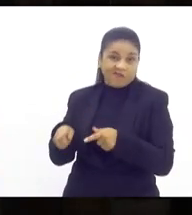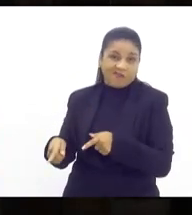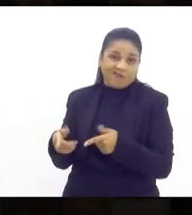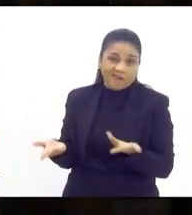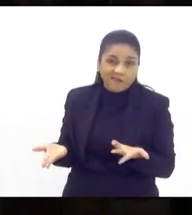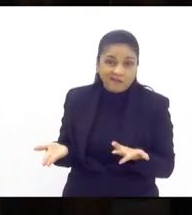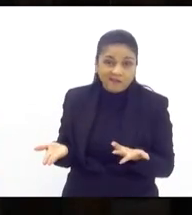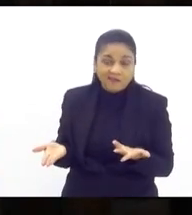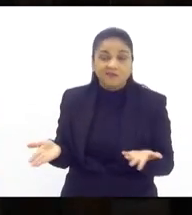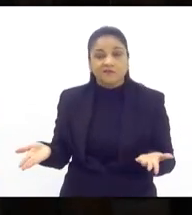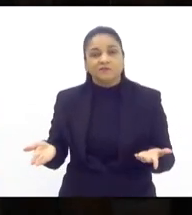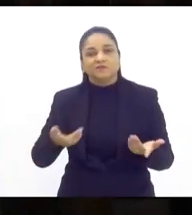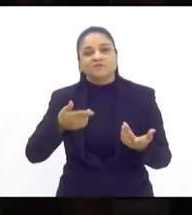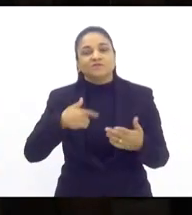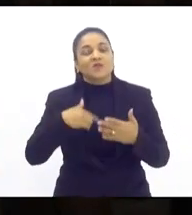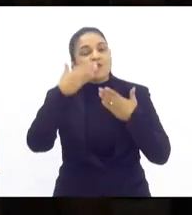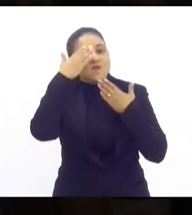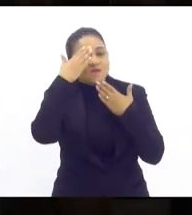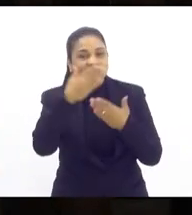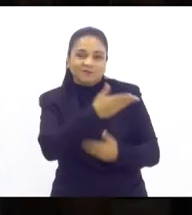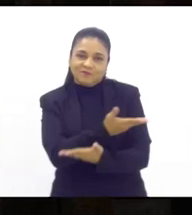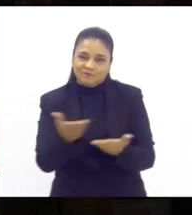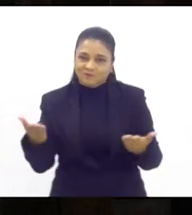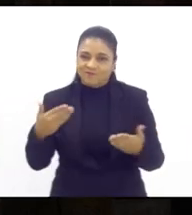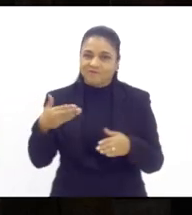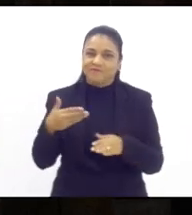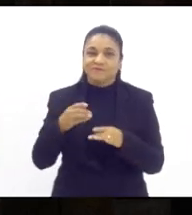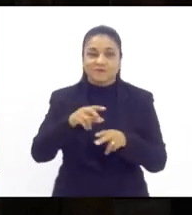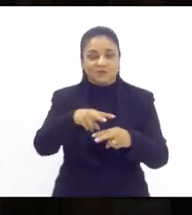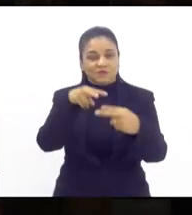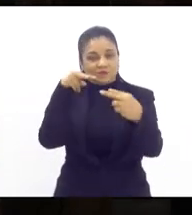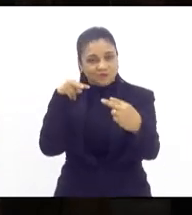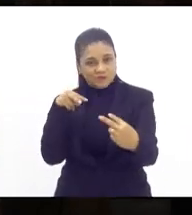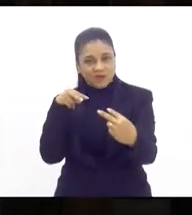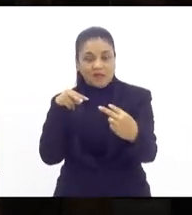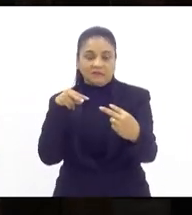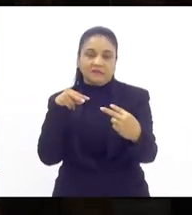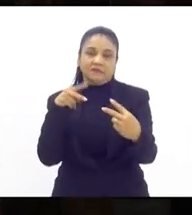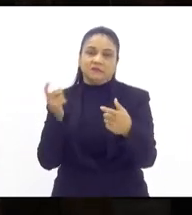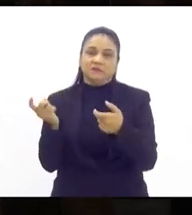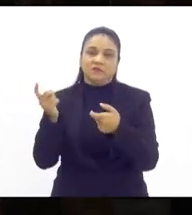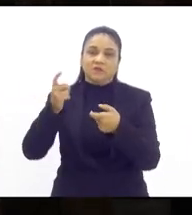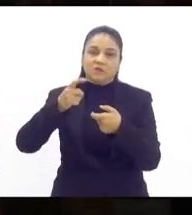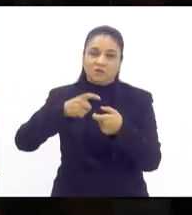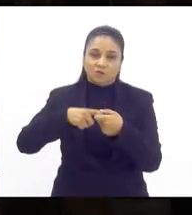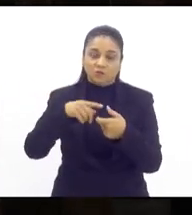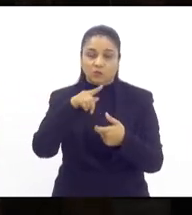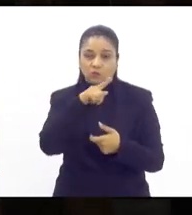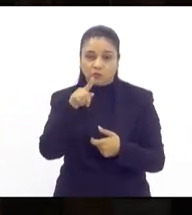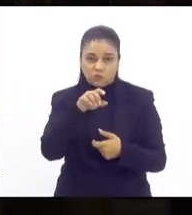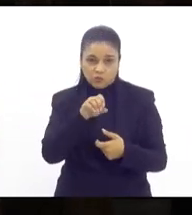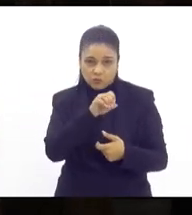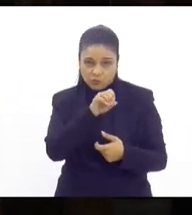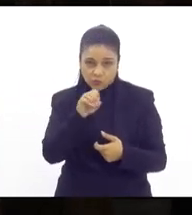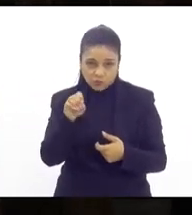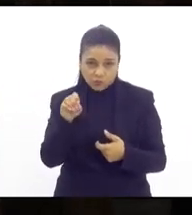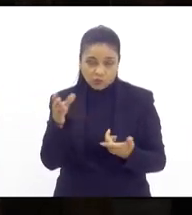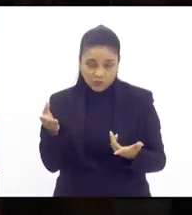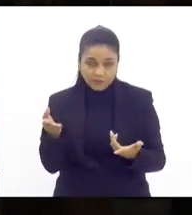mais uma vez eu agradeço a todos os presentes a todos que estão online se tiver voltados um aí porque eu sei o que eu descobri que tinha caído